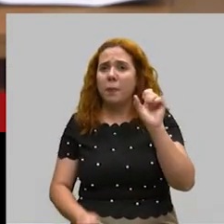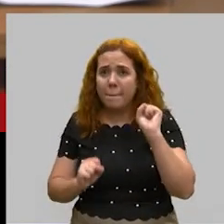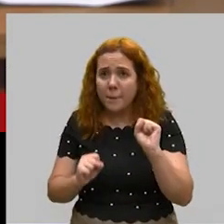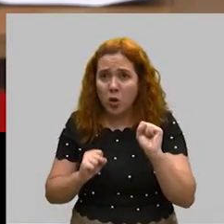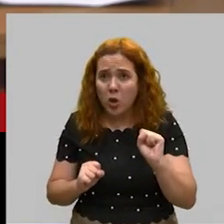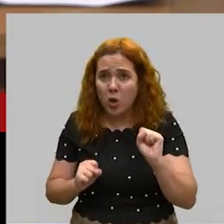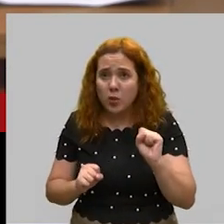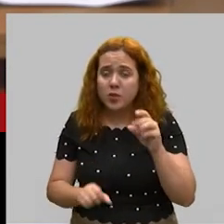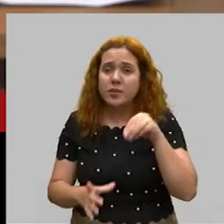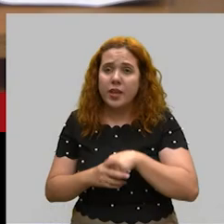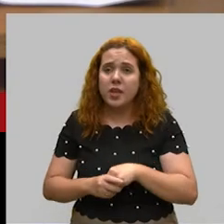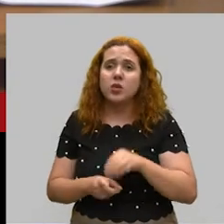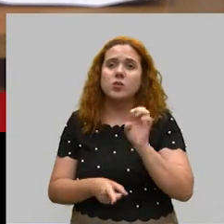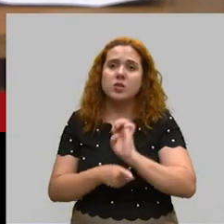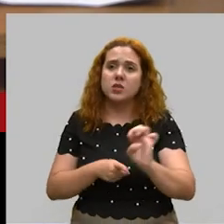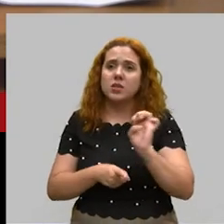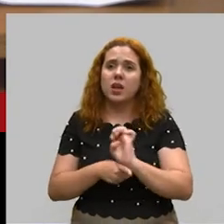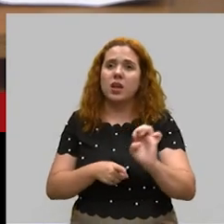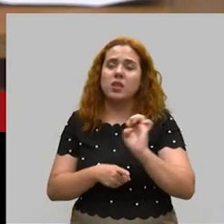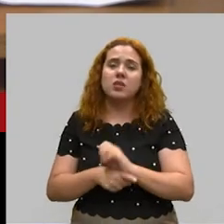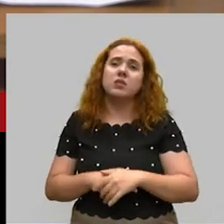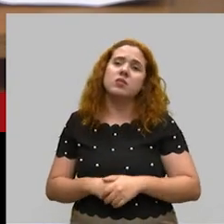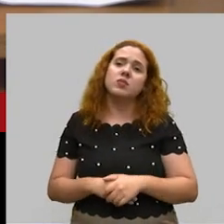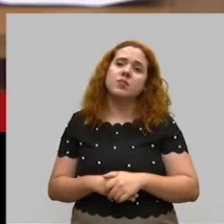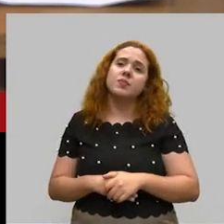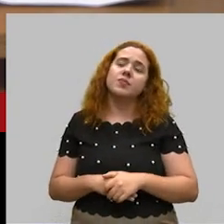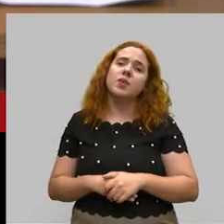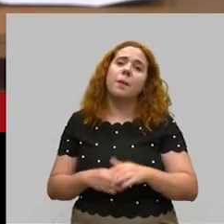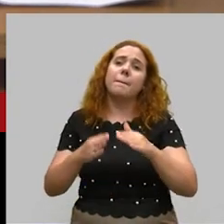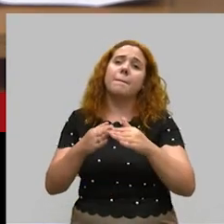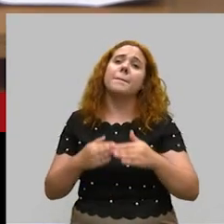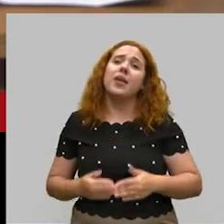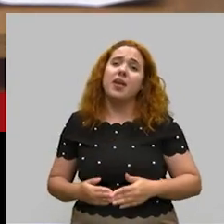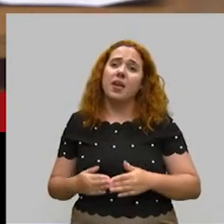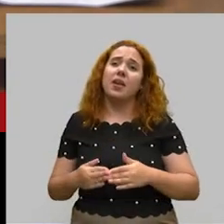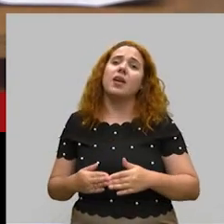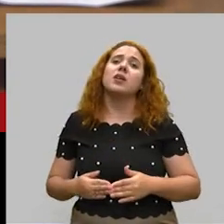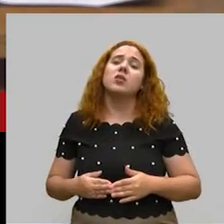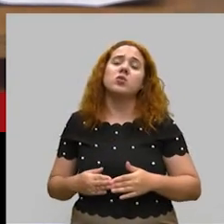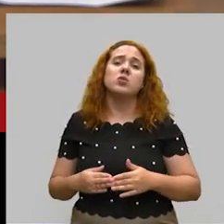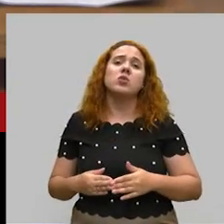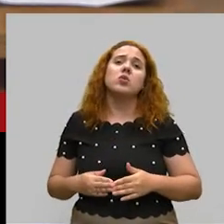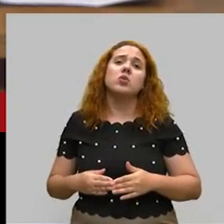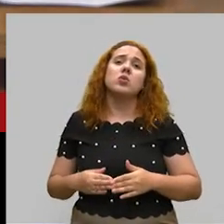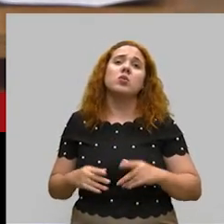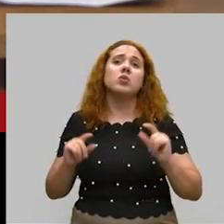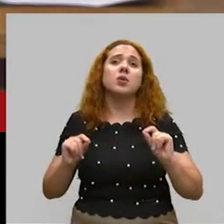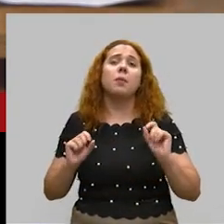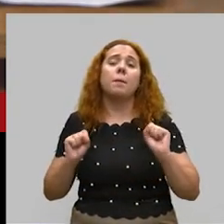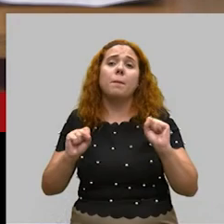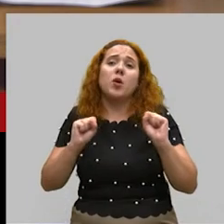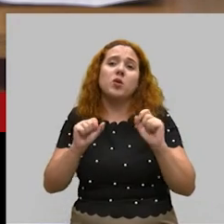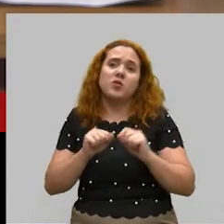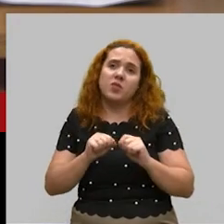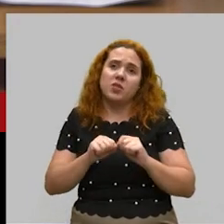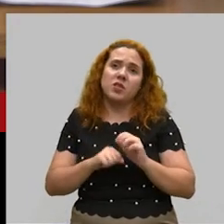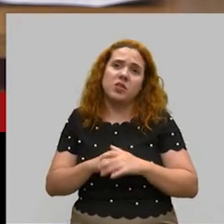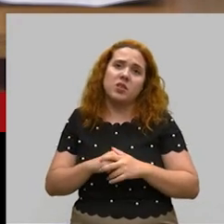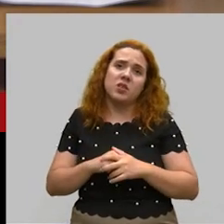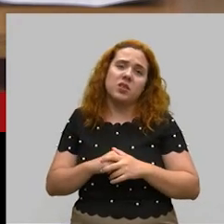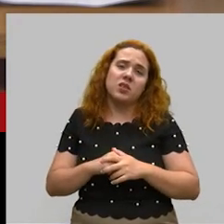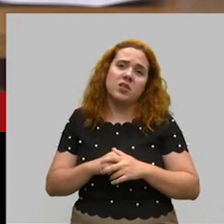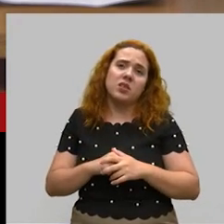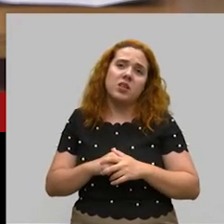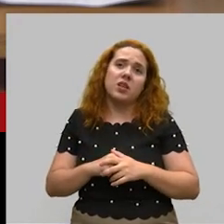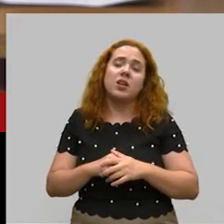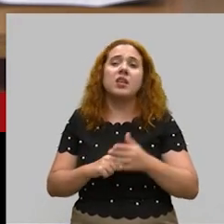do Estado eh eh por isso que que eu penso que era importante a gente ver qual que é a alternativa porque já dizia Betinho né quem